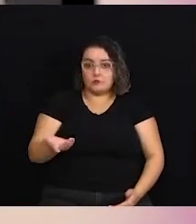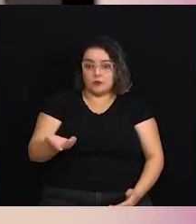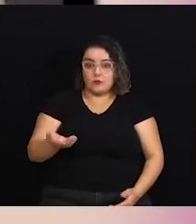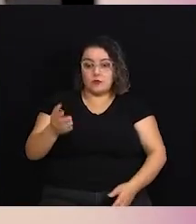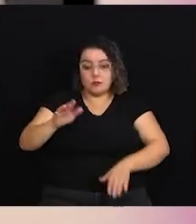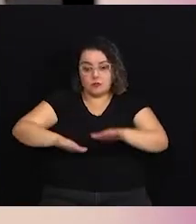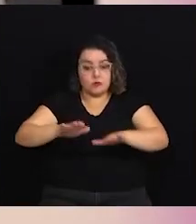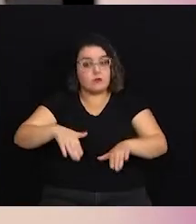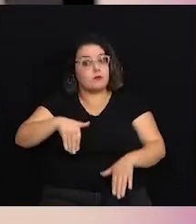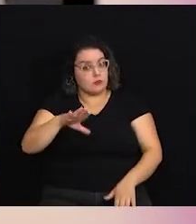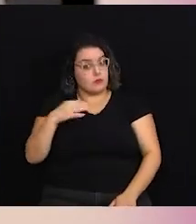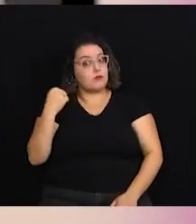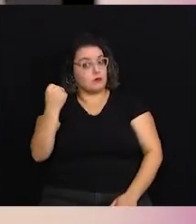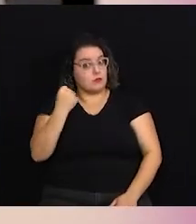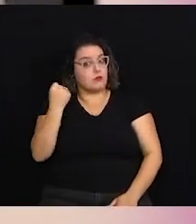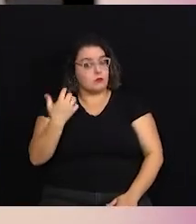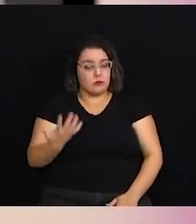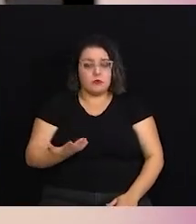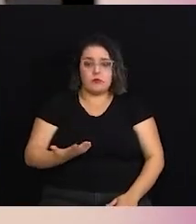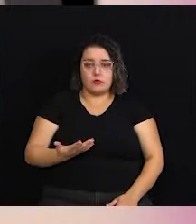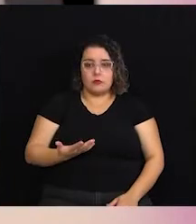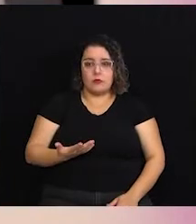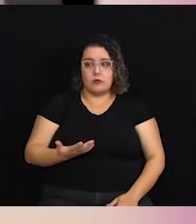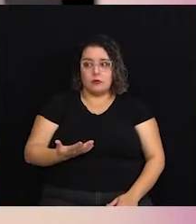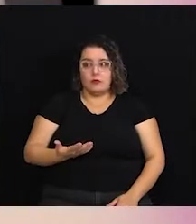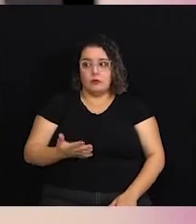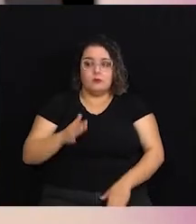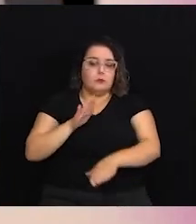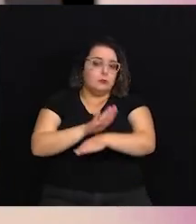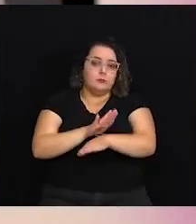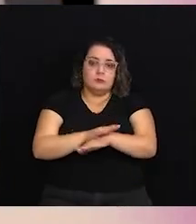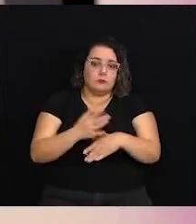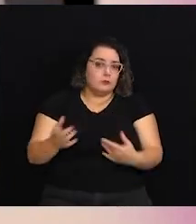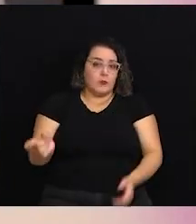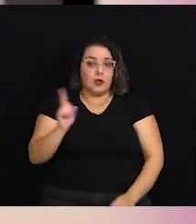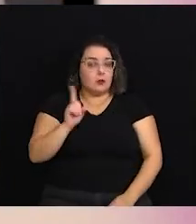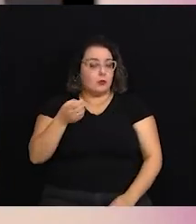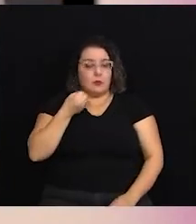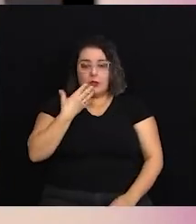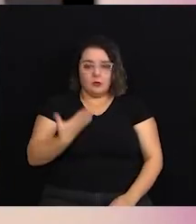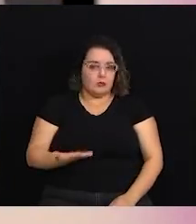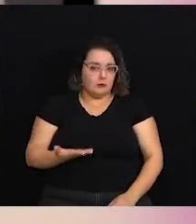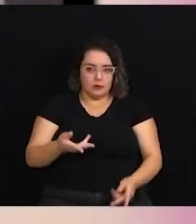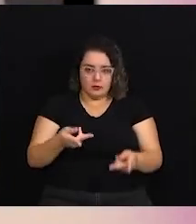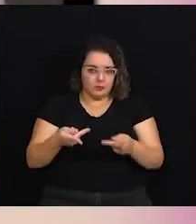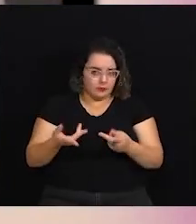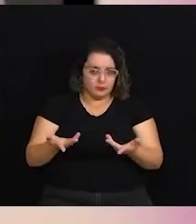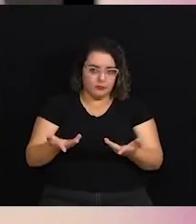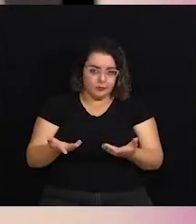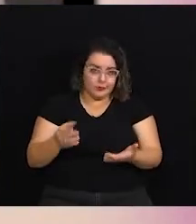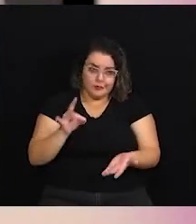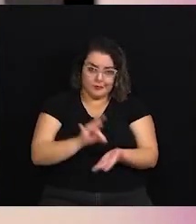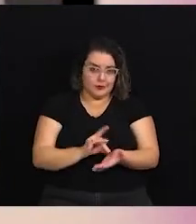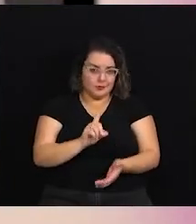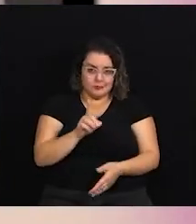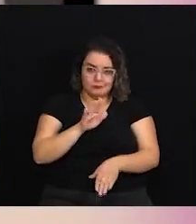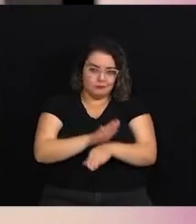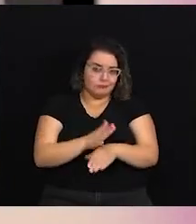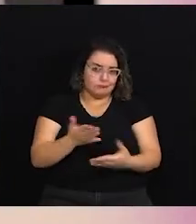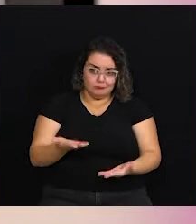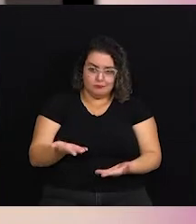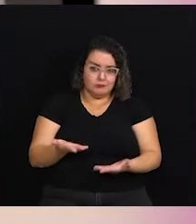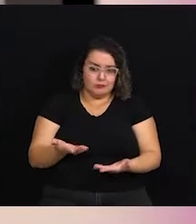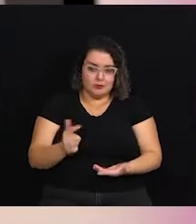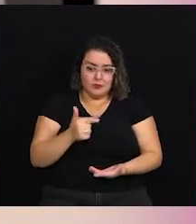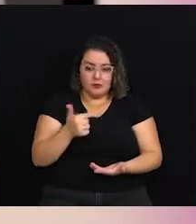situação até mais agravada devida à uma ajuda não bem-vinda aqui de fato não ajuda e não